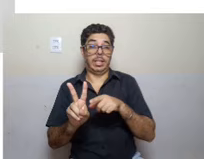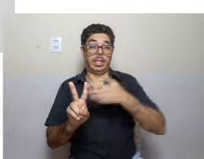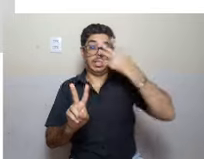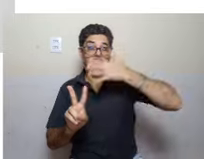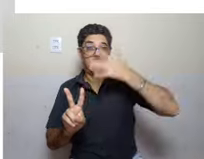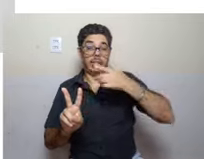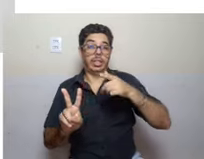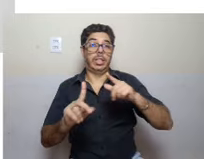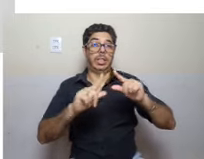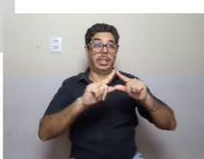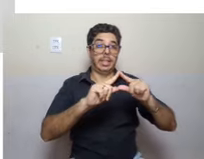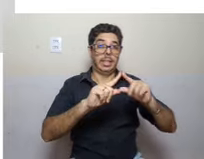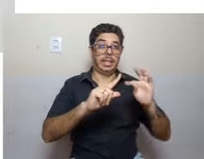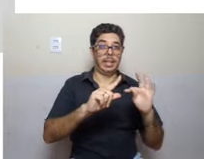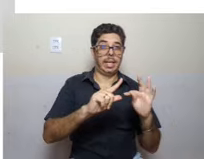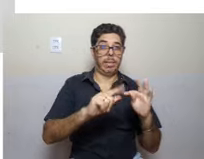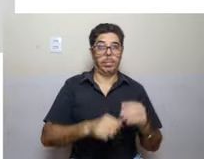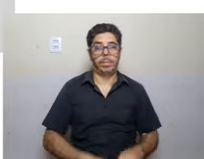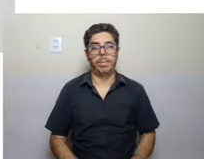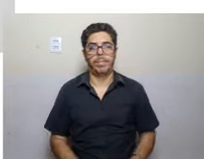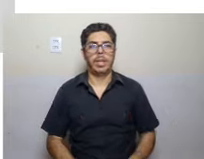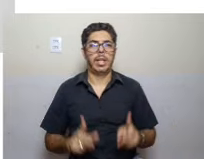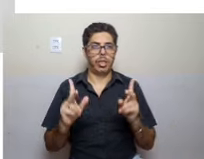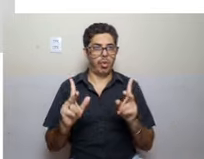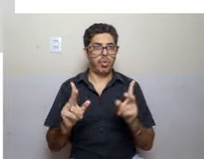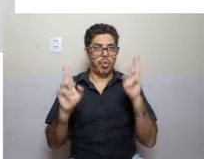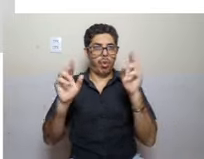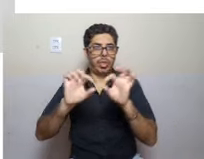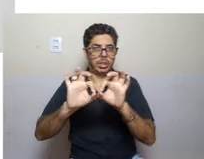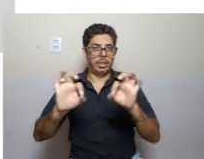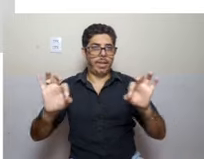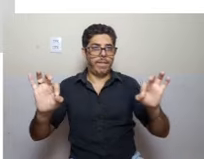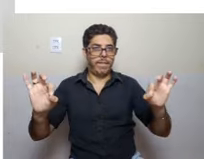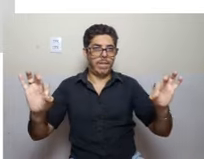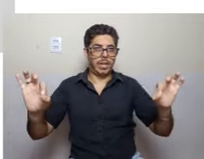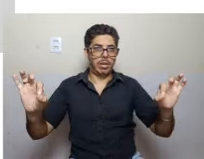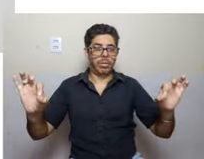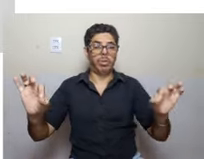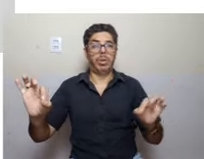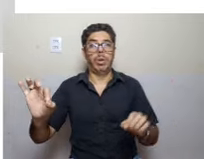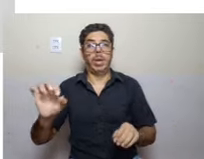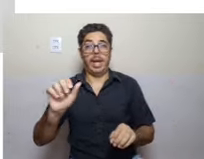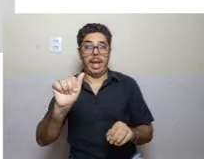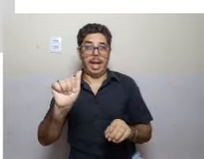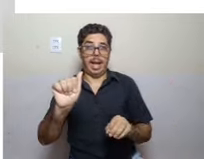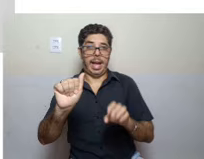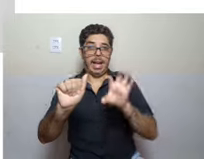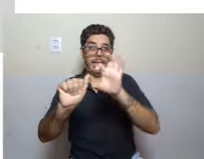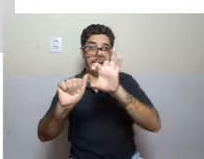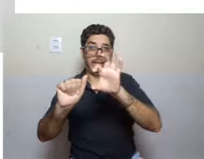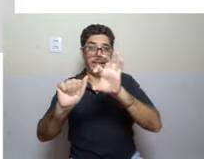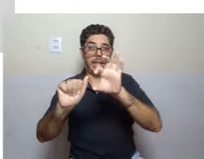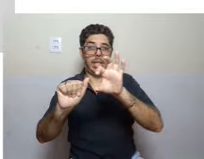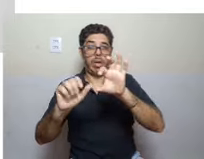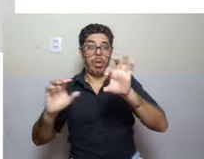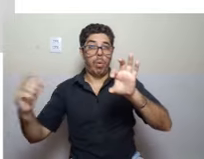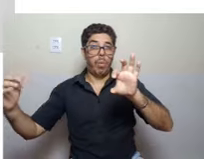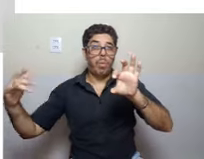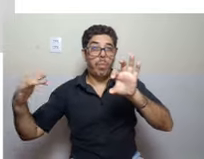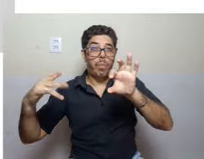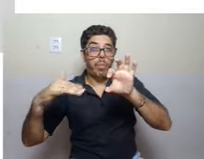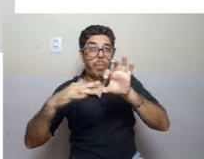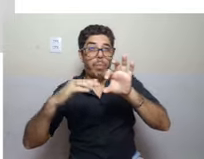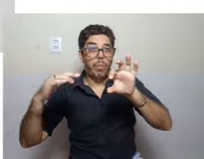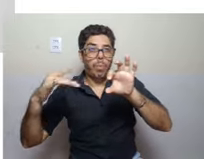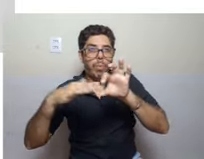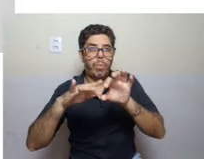uma seção transversal de área A, nesse intervalo de tempo, todos os elétrons contidos num pequeno volume do fio